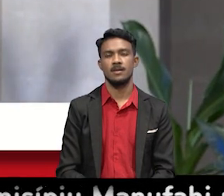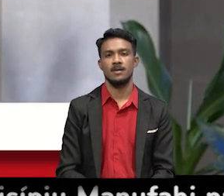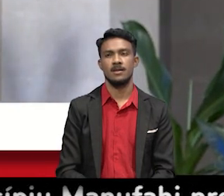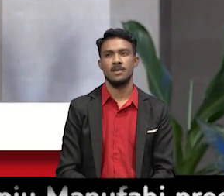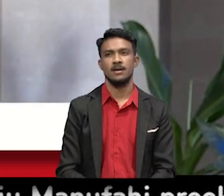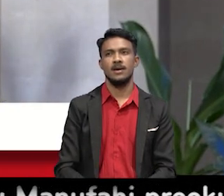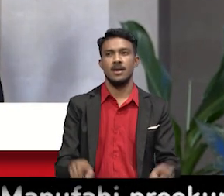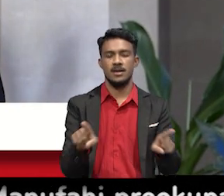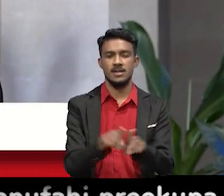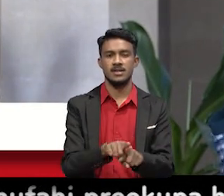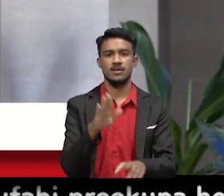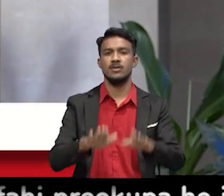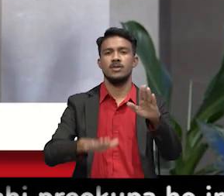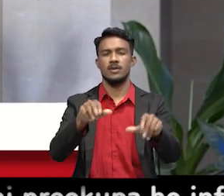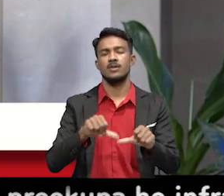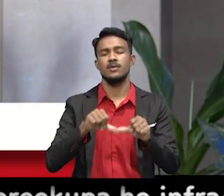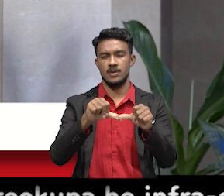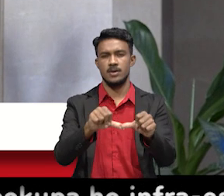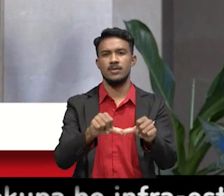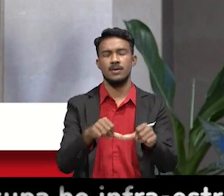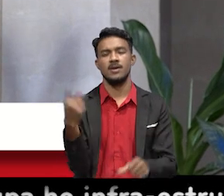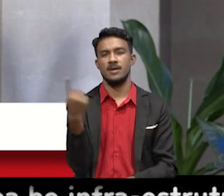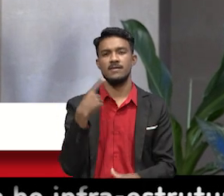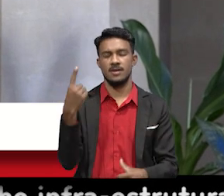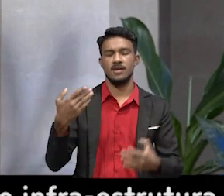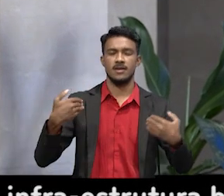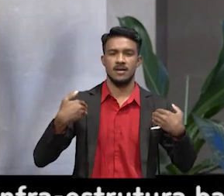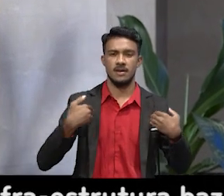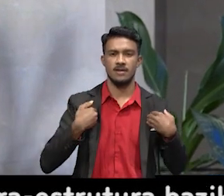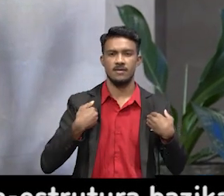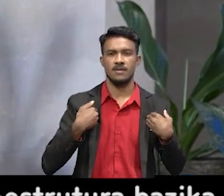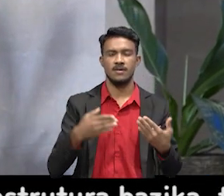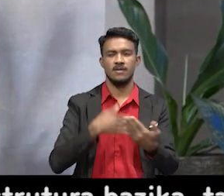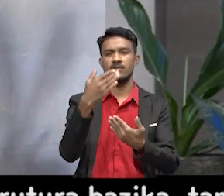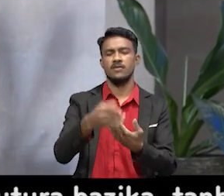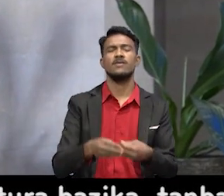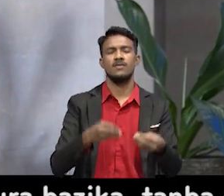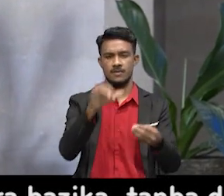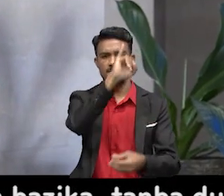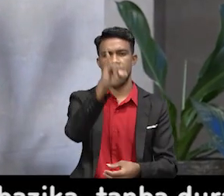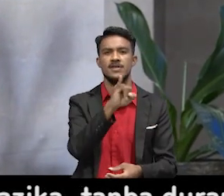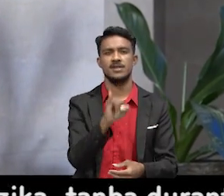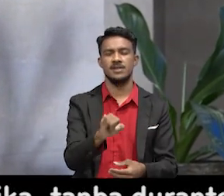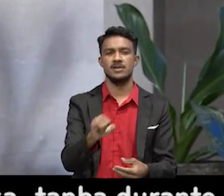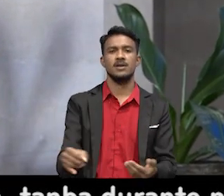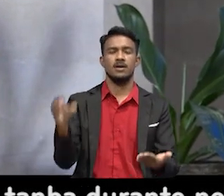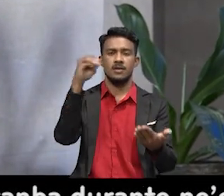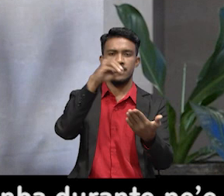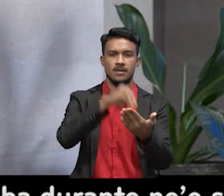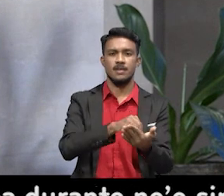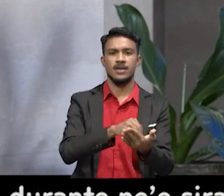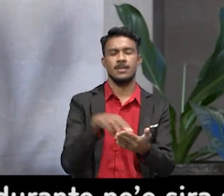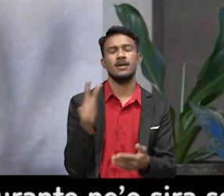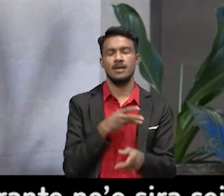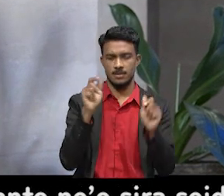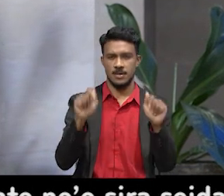quando la hela, hoto tu lao sempre ia cari che ia ho investigação termina ma ca ita bele saida. Quando